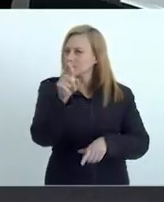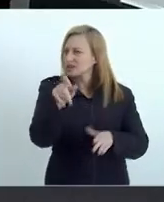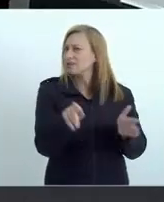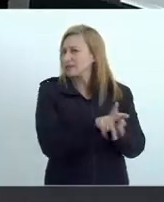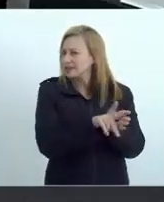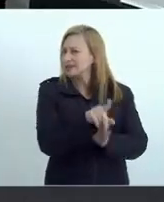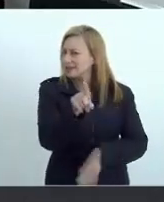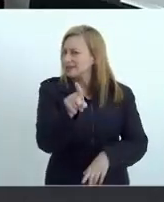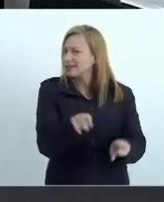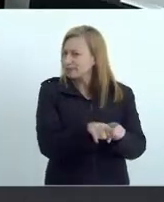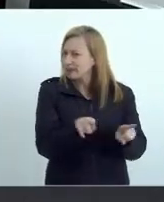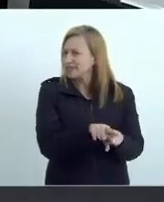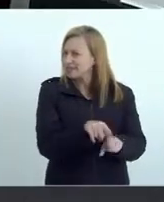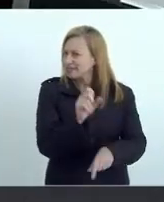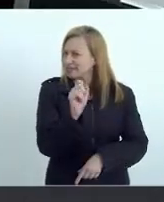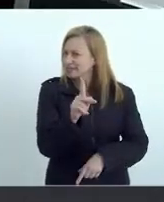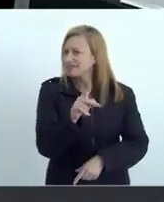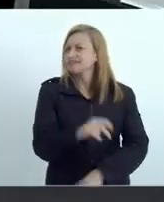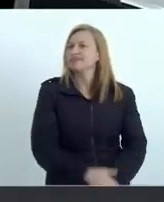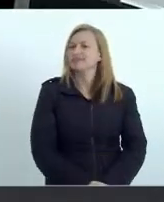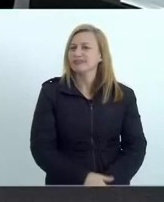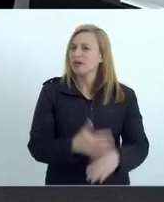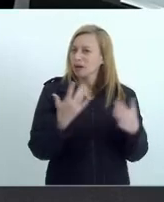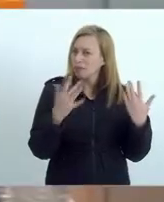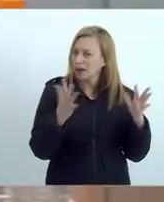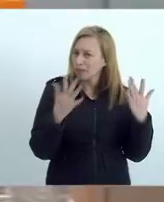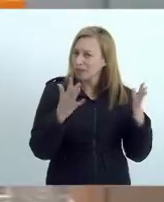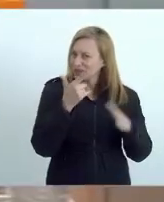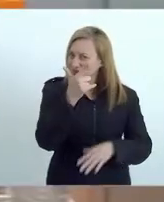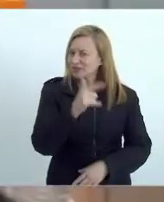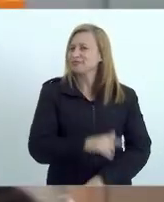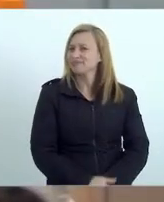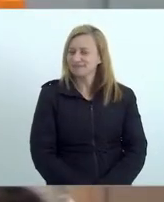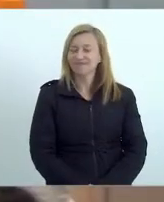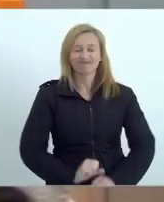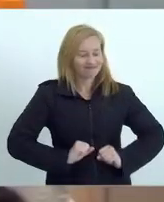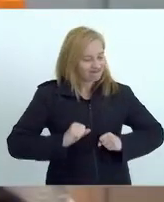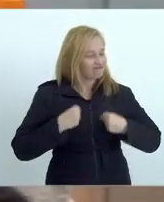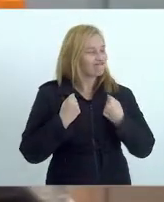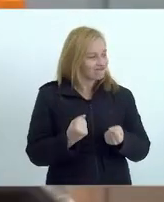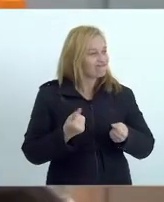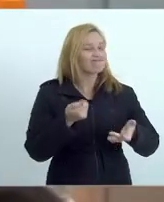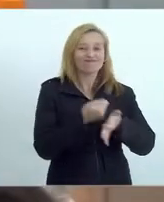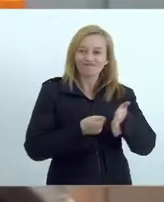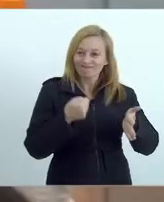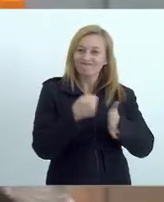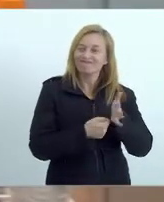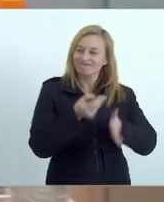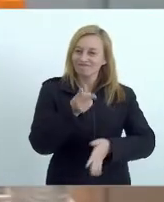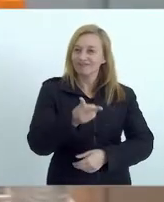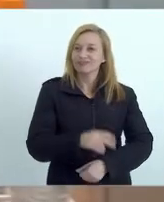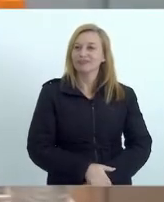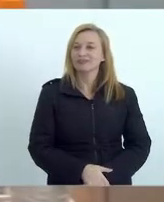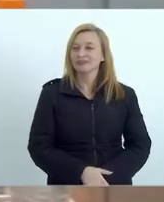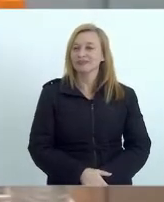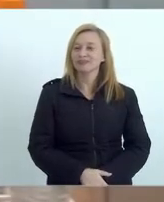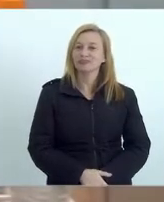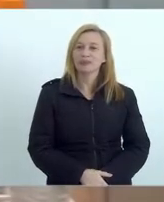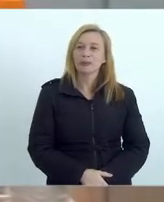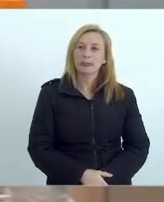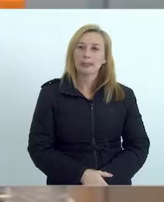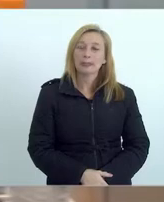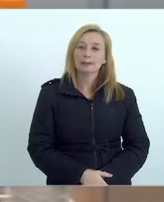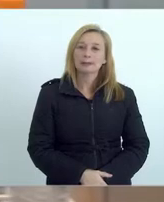vai fazer parte tá parabéns pela tua pela tua dedicação e luta constante bem